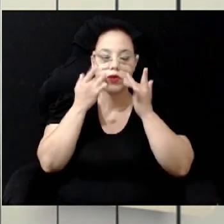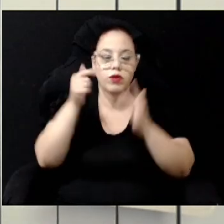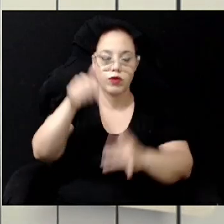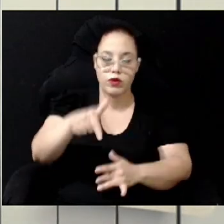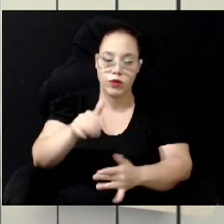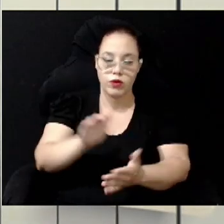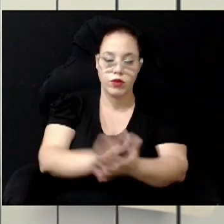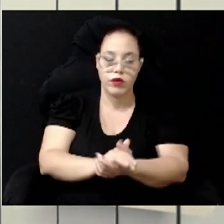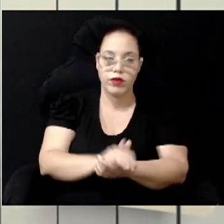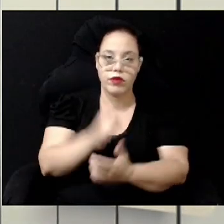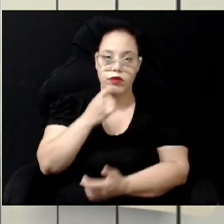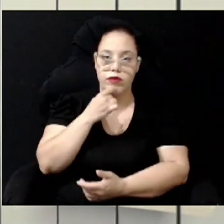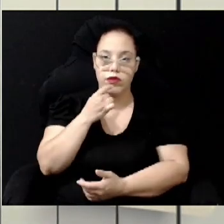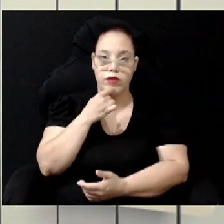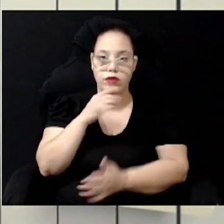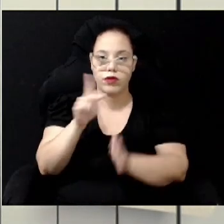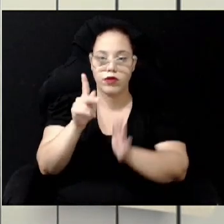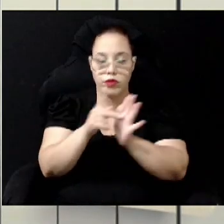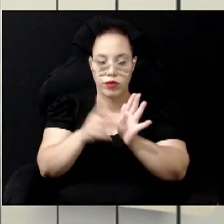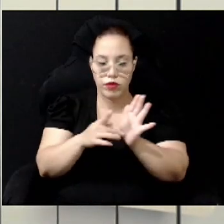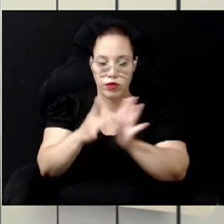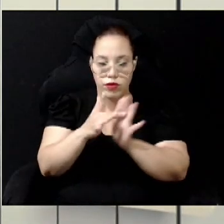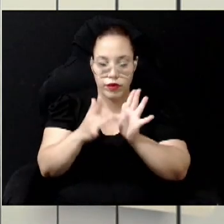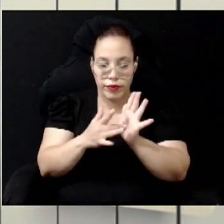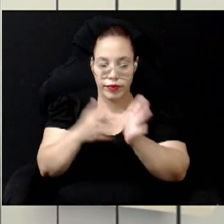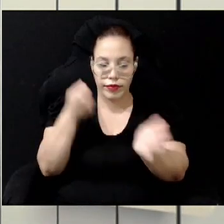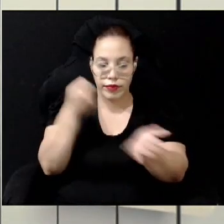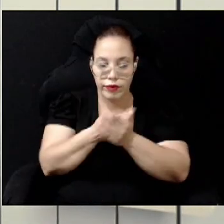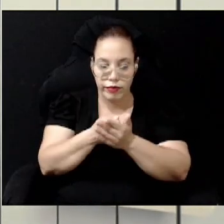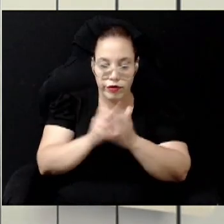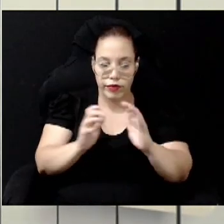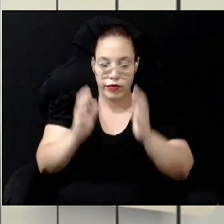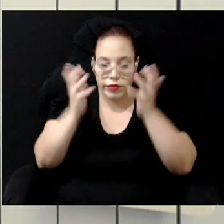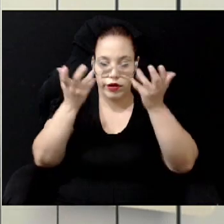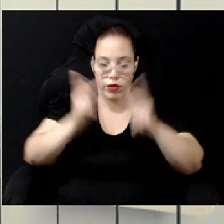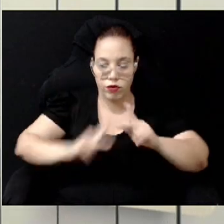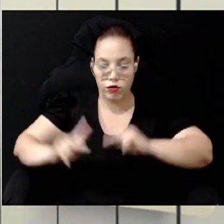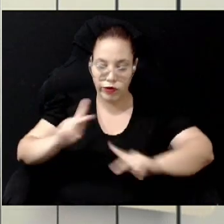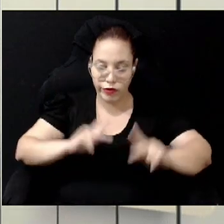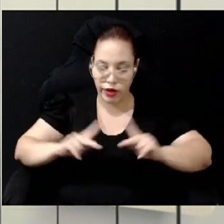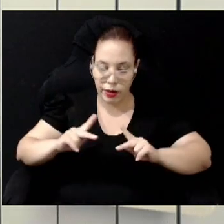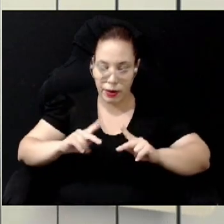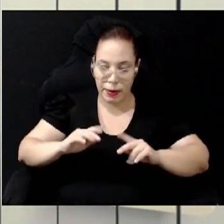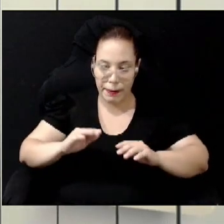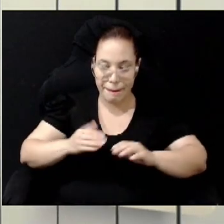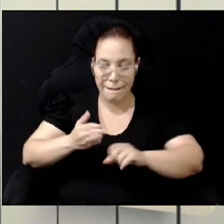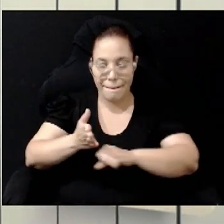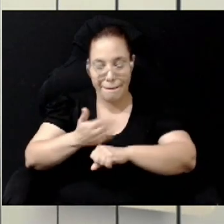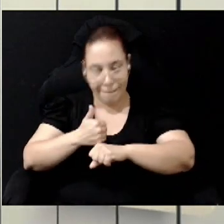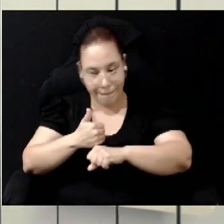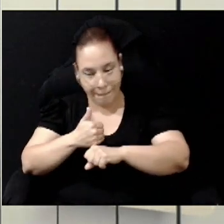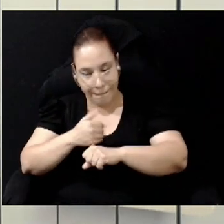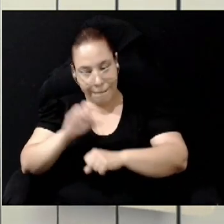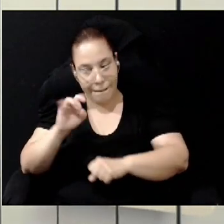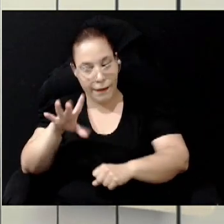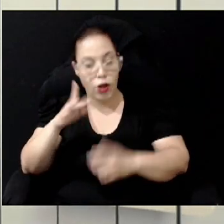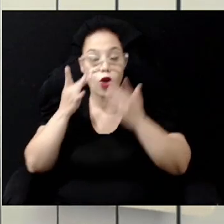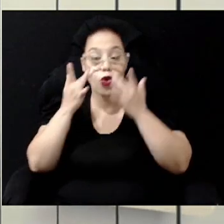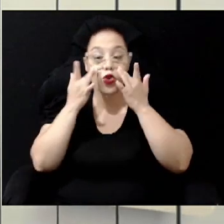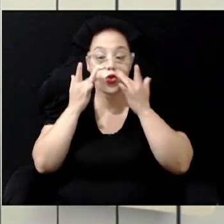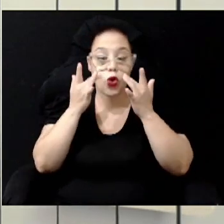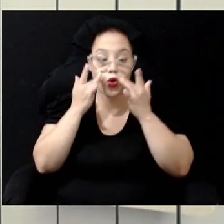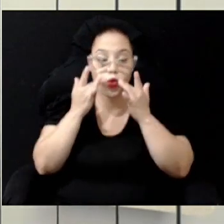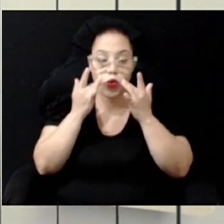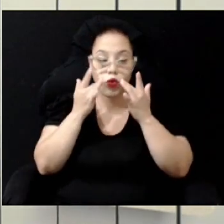Campinas. A proposição determina que a campanha de popularização, antes restrita ao teatro, passa a